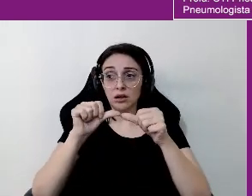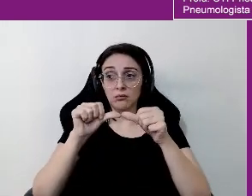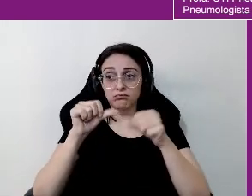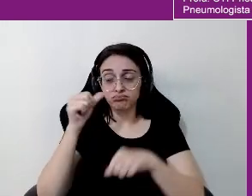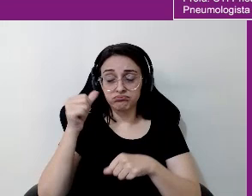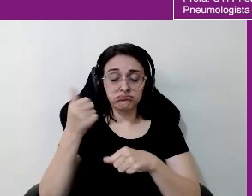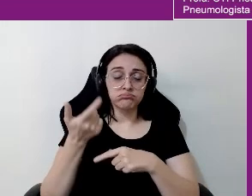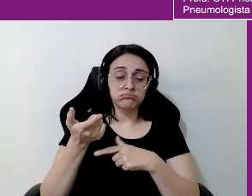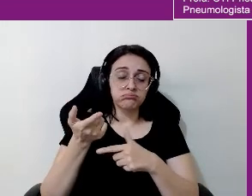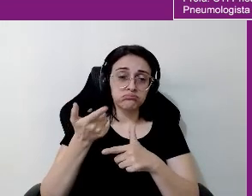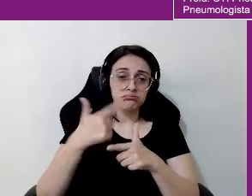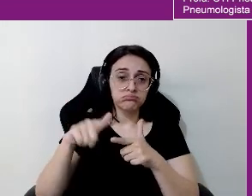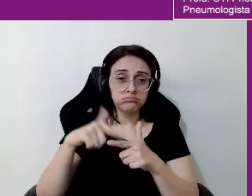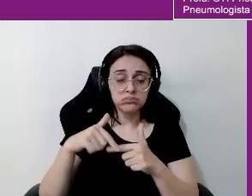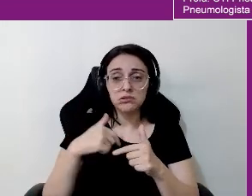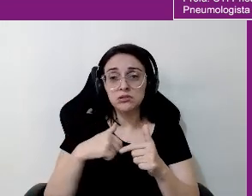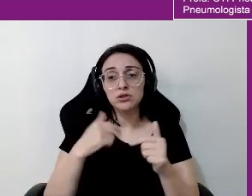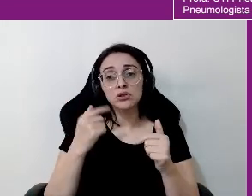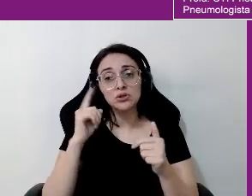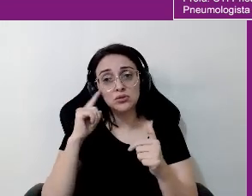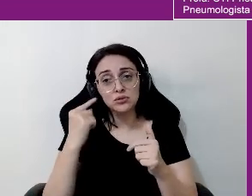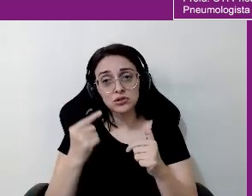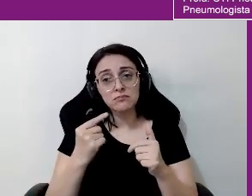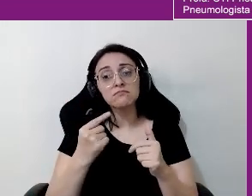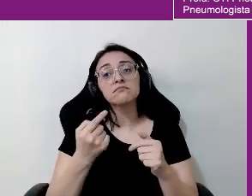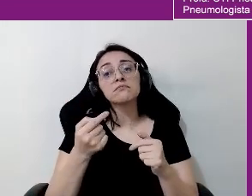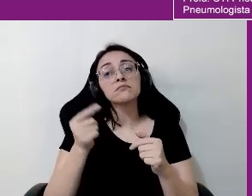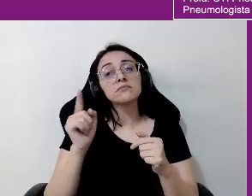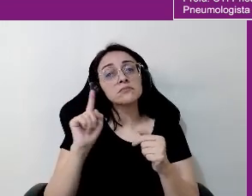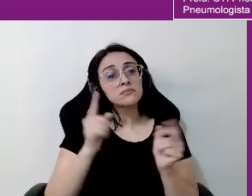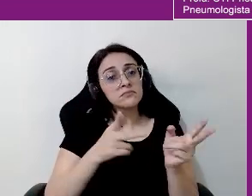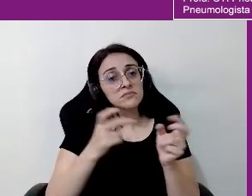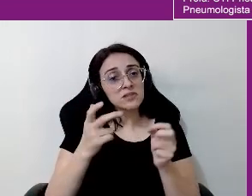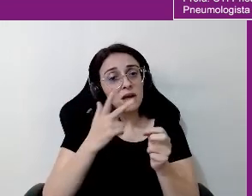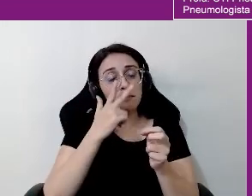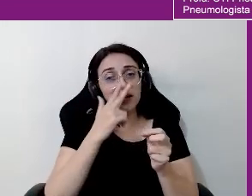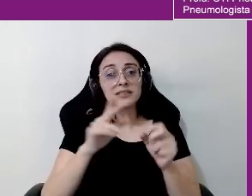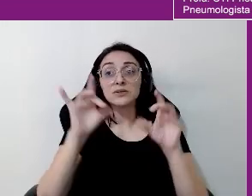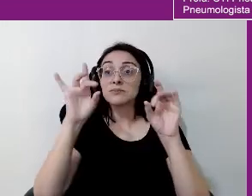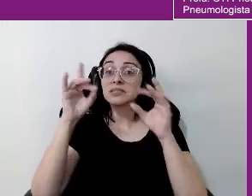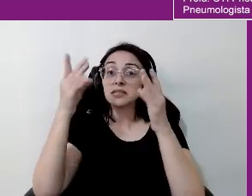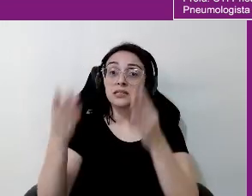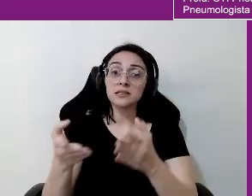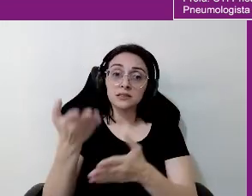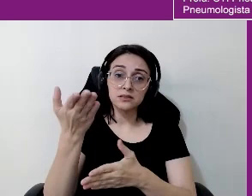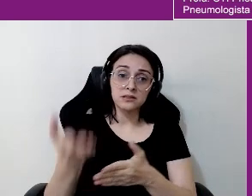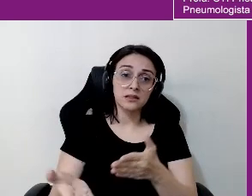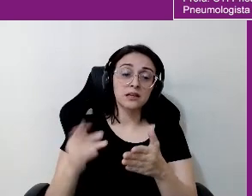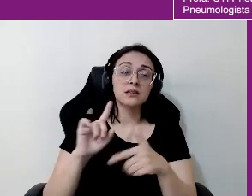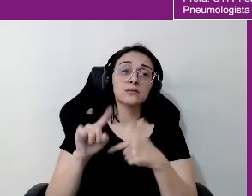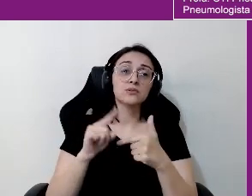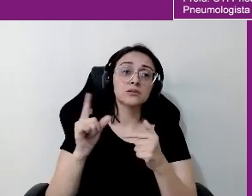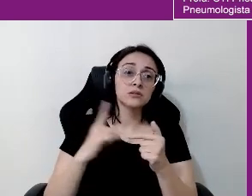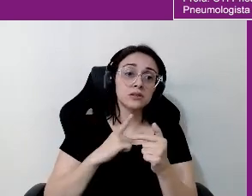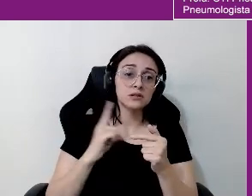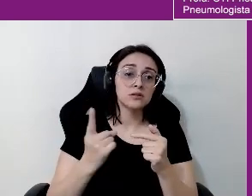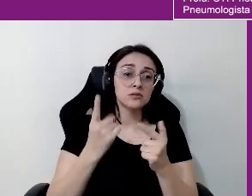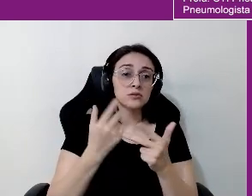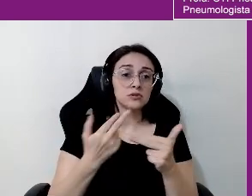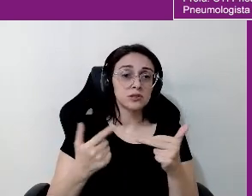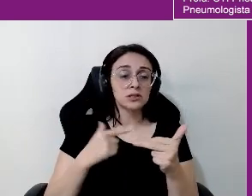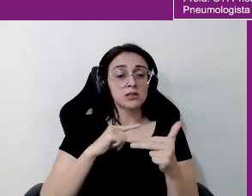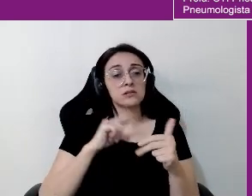são reconhecidos no dia a dia e fica para o especialista, né? E aí entra o ponto